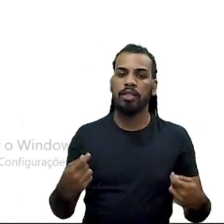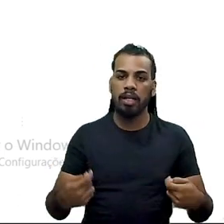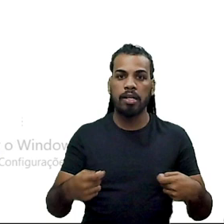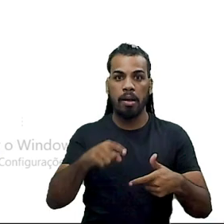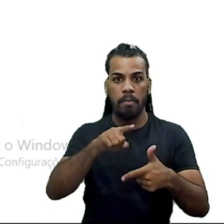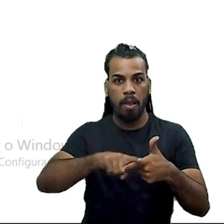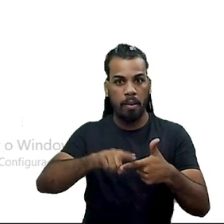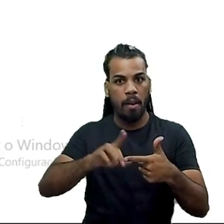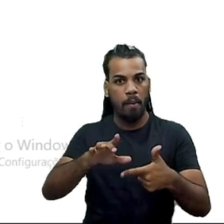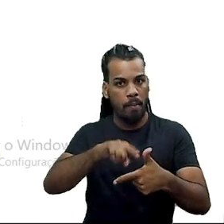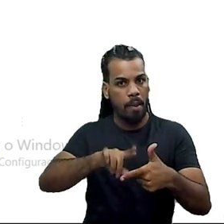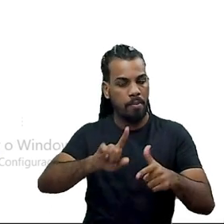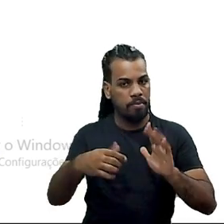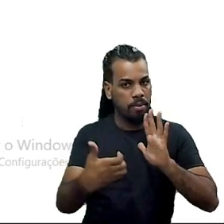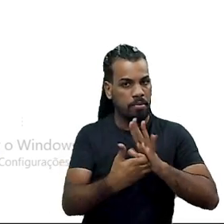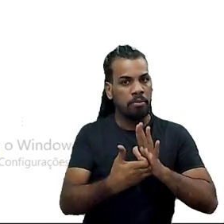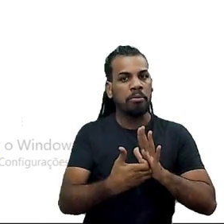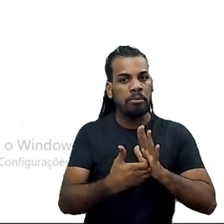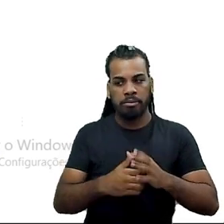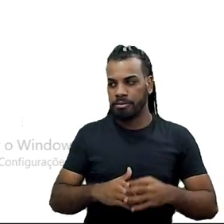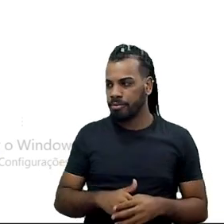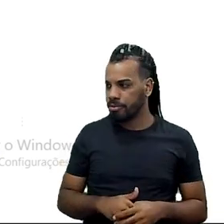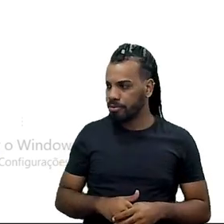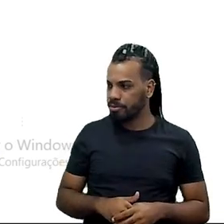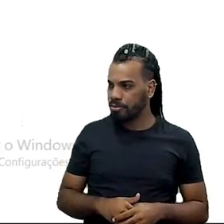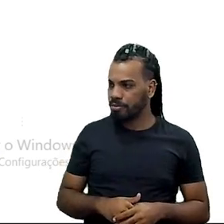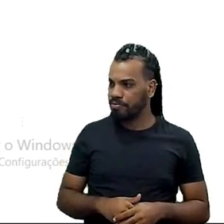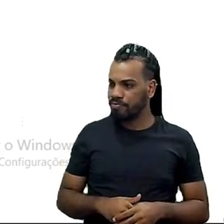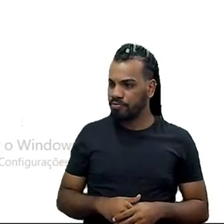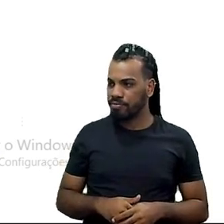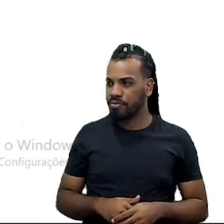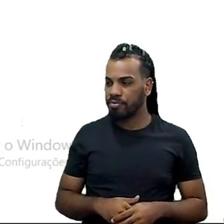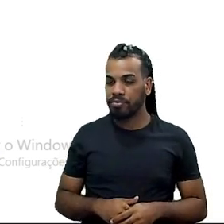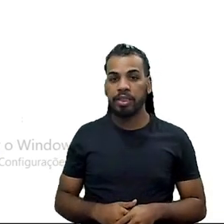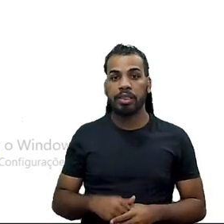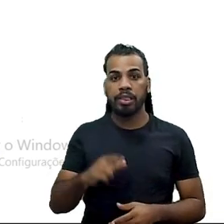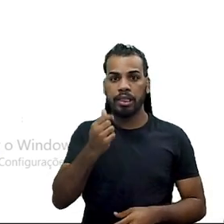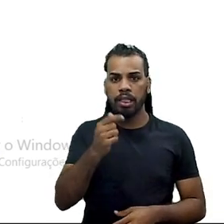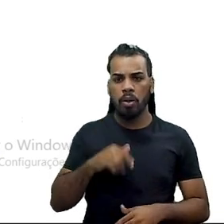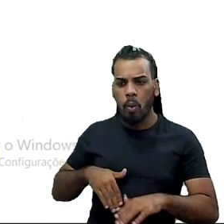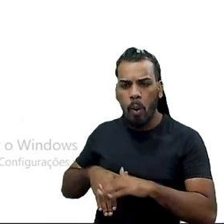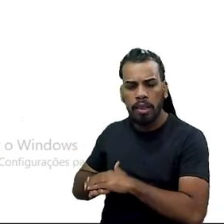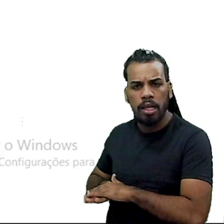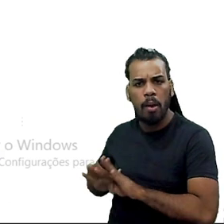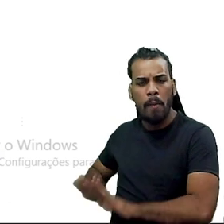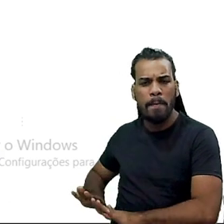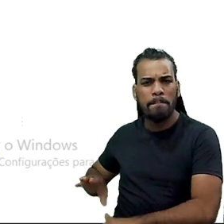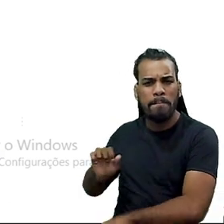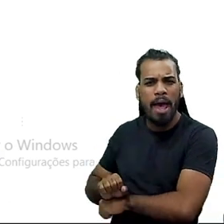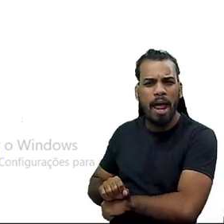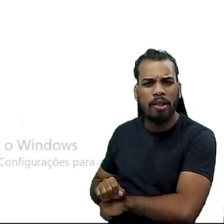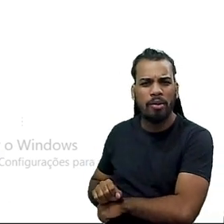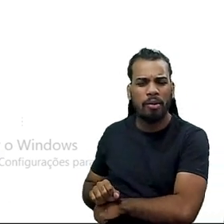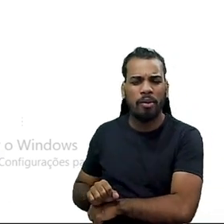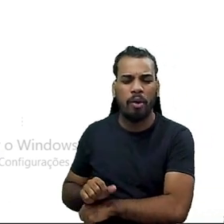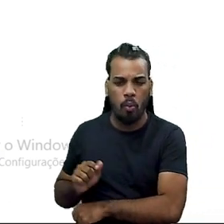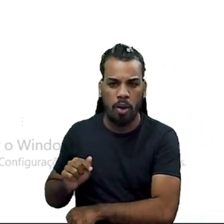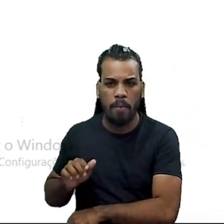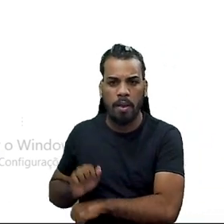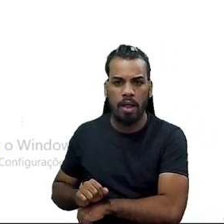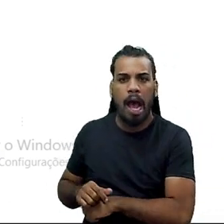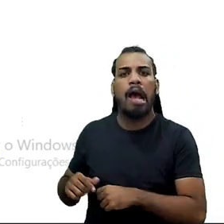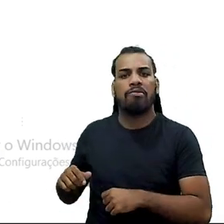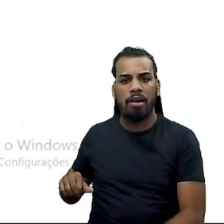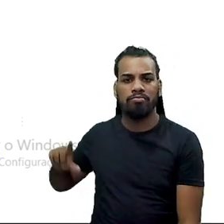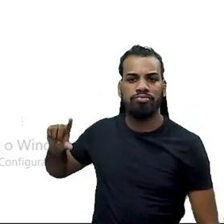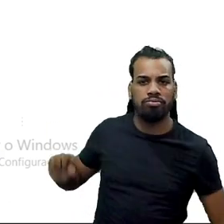problema para a empresa de desequilíbrio financeiro. E quando você tem dinheiro parado em caixa, Dinheiro parado em caixa, a